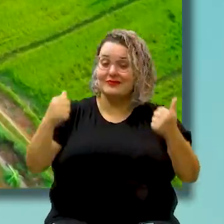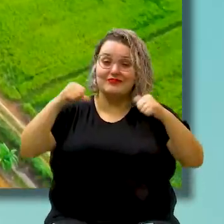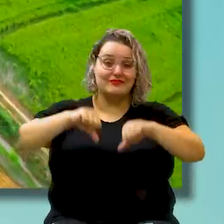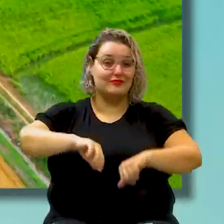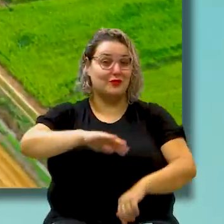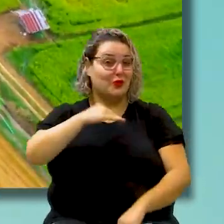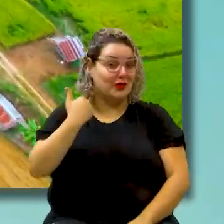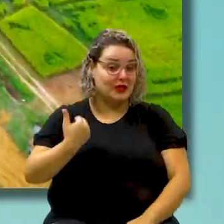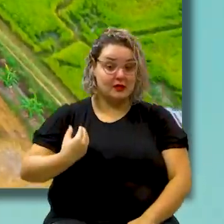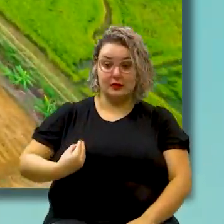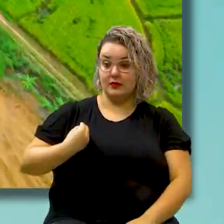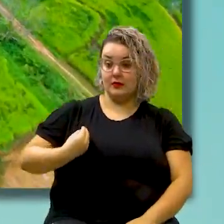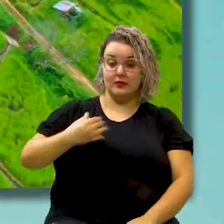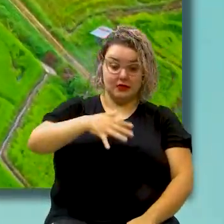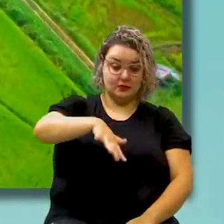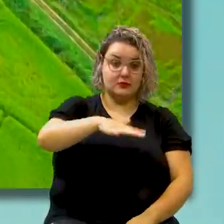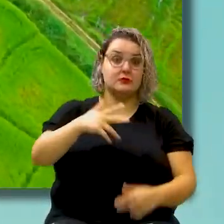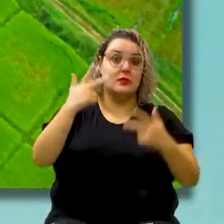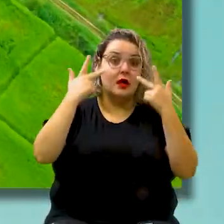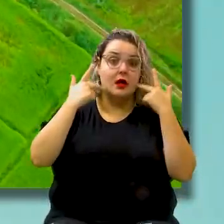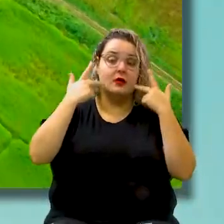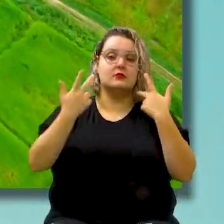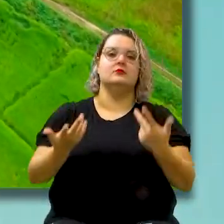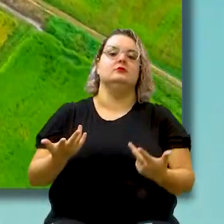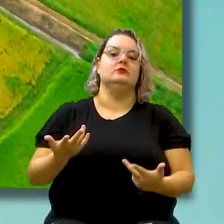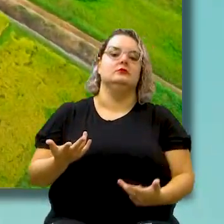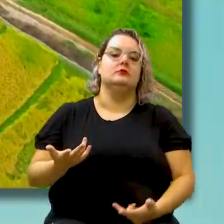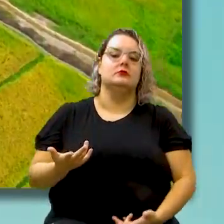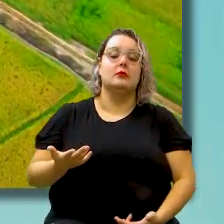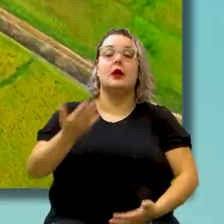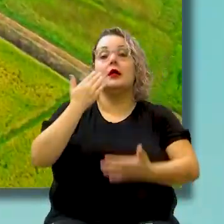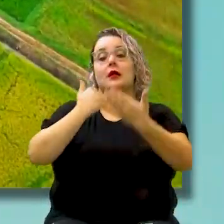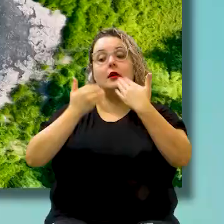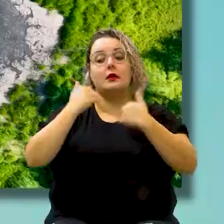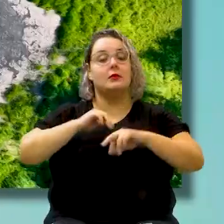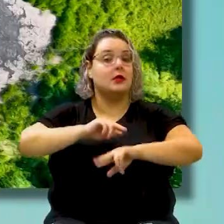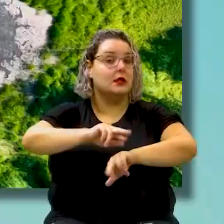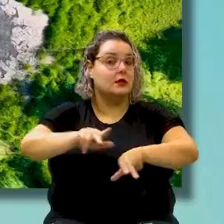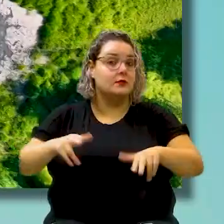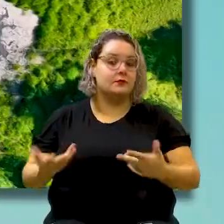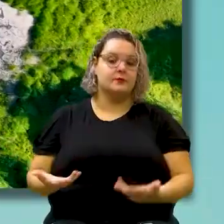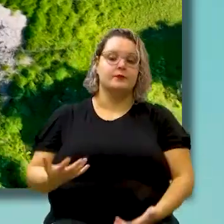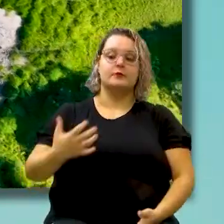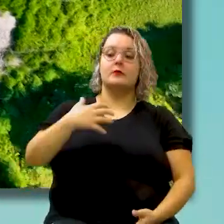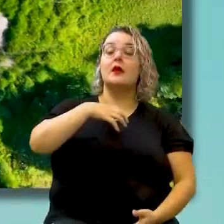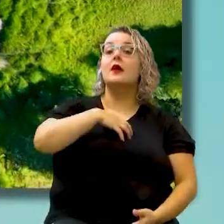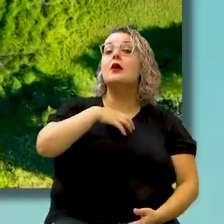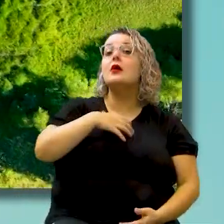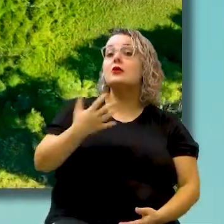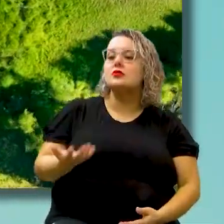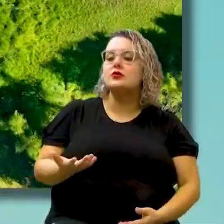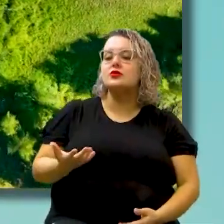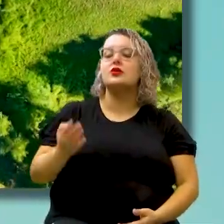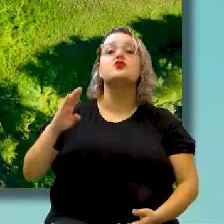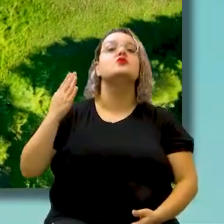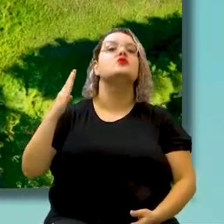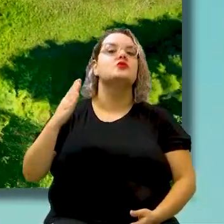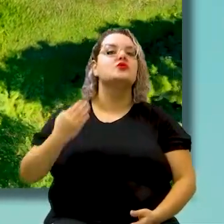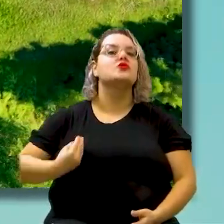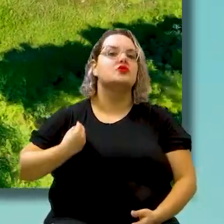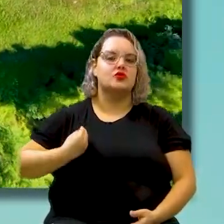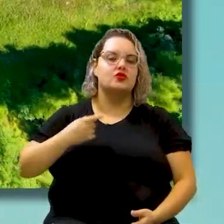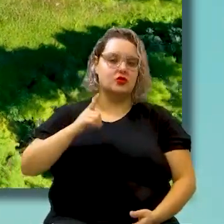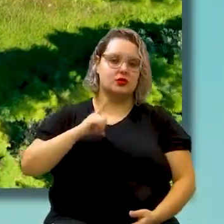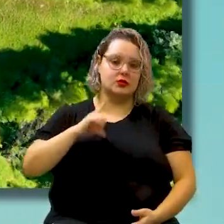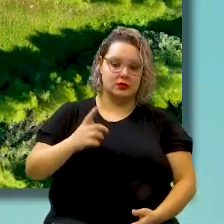possam viver nos habitats que eles têm que explorar para recursos, para sua alimentação e seu modo de biológico